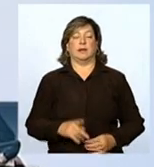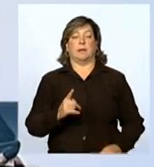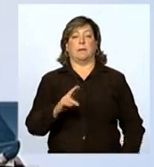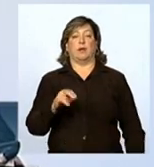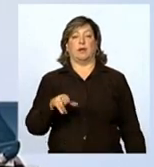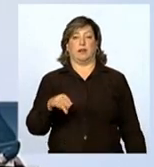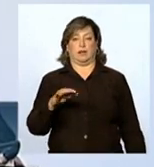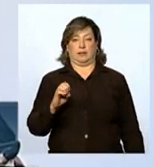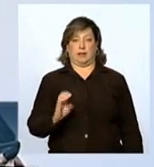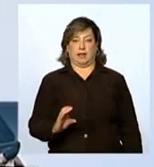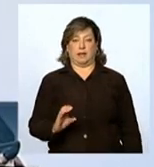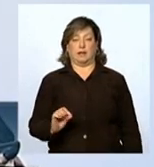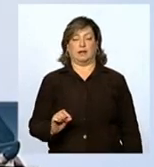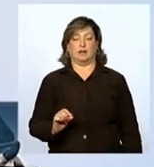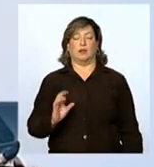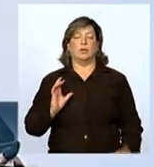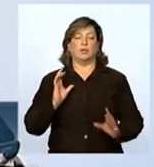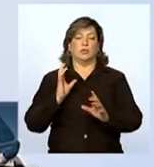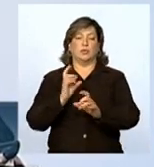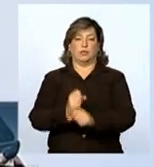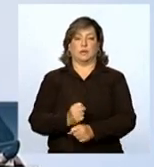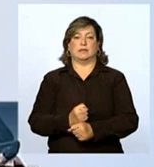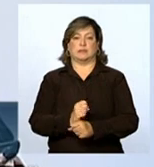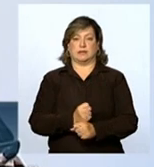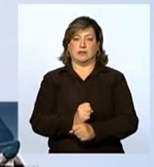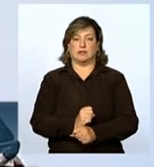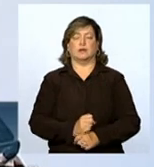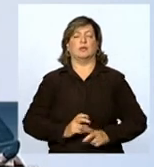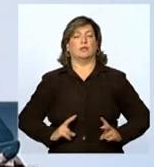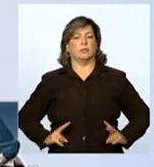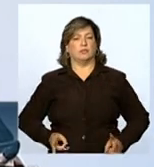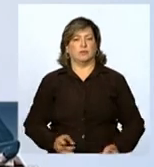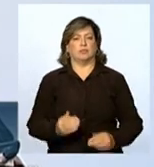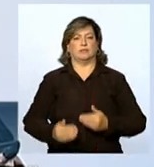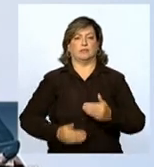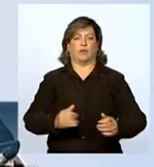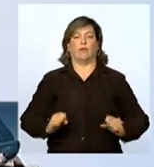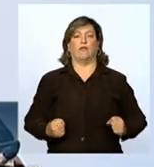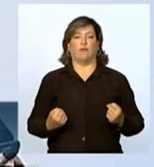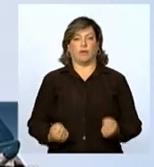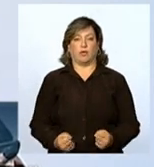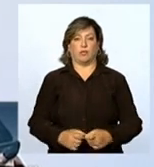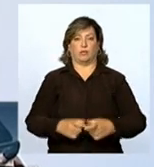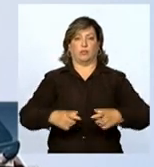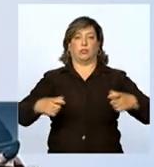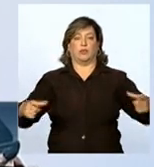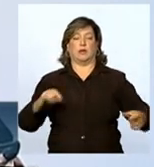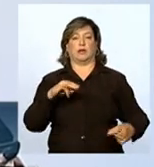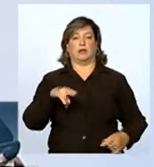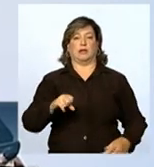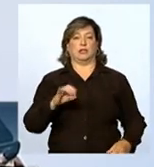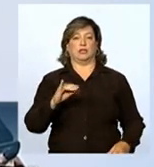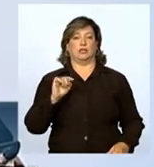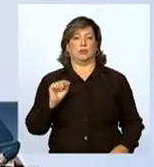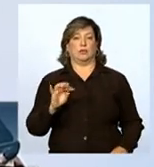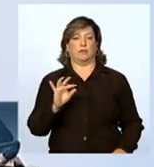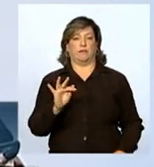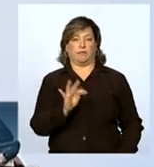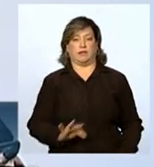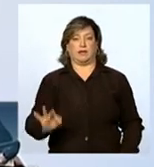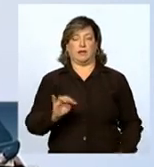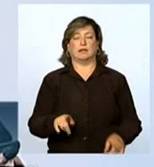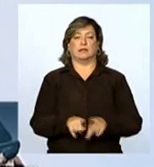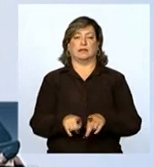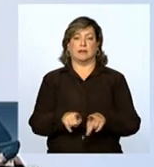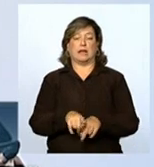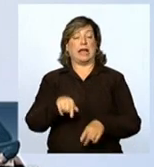Pronatec, ao longo desses anos, caminhou fortemente com a expansão dos institutos federais. E aqui em São Paulo nós temos